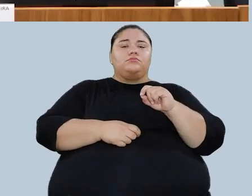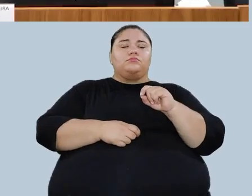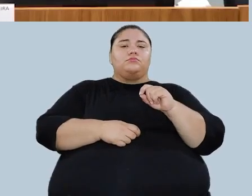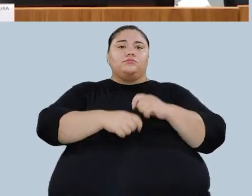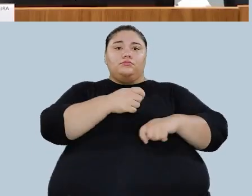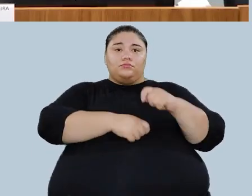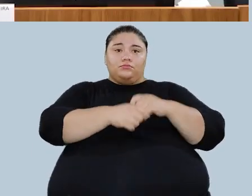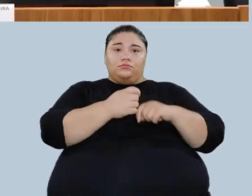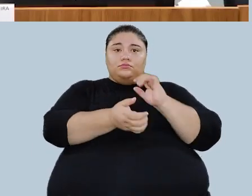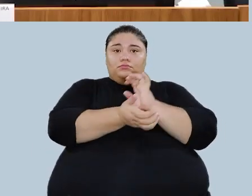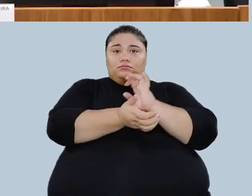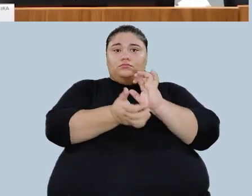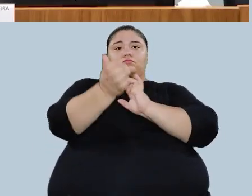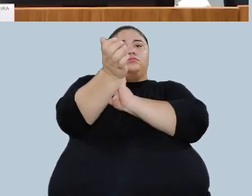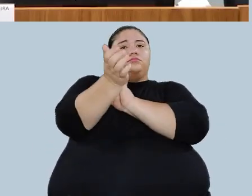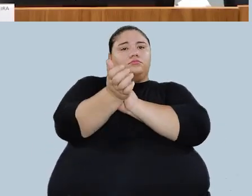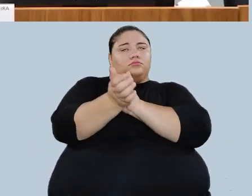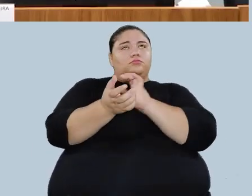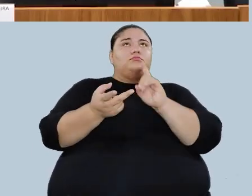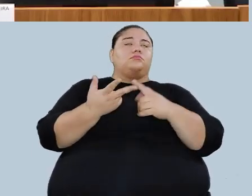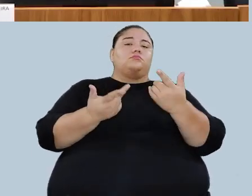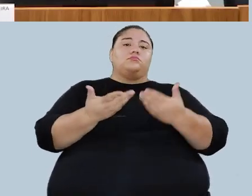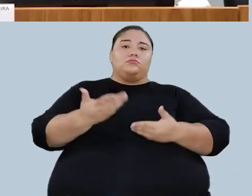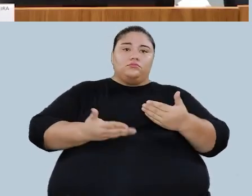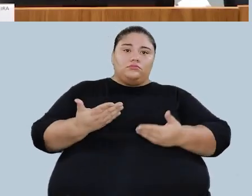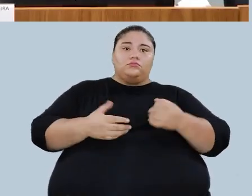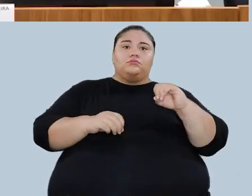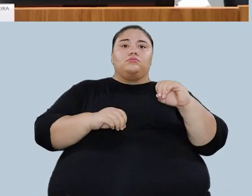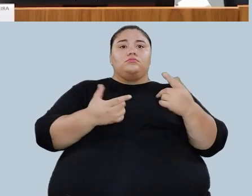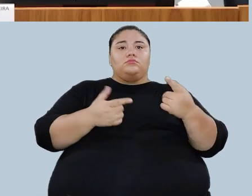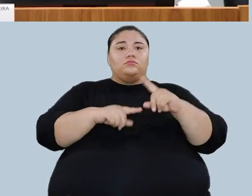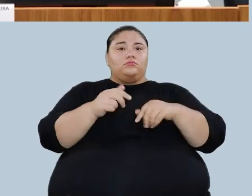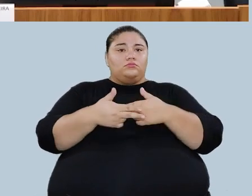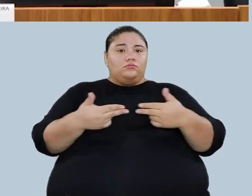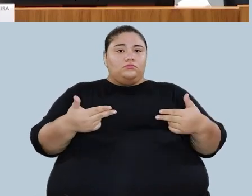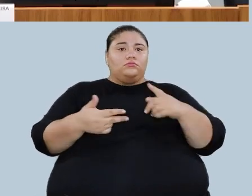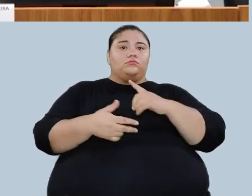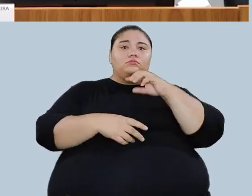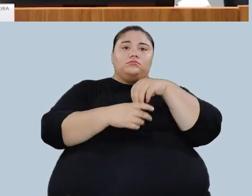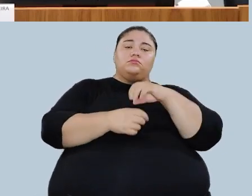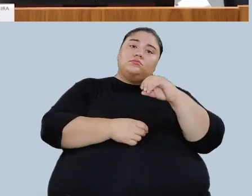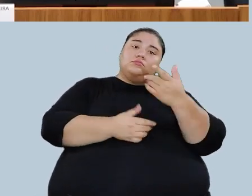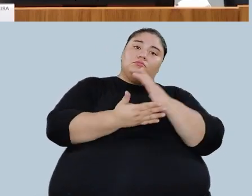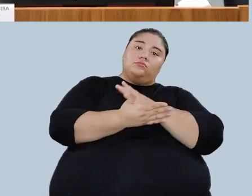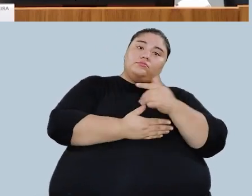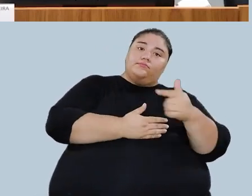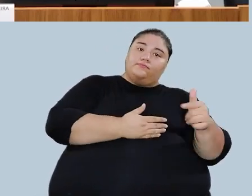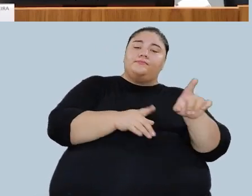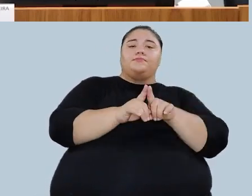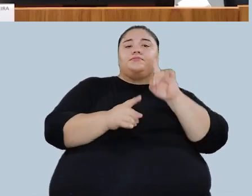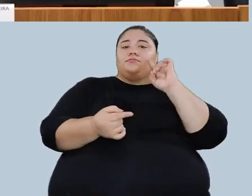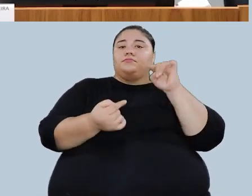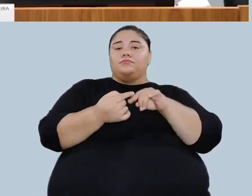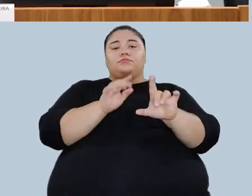operação onerosa com bens ou com serviços, e algumas operações não onerosas com bem ou serviço